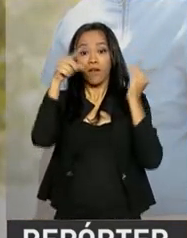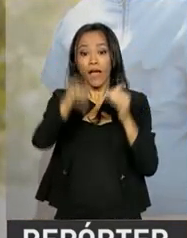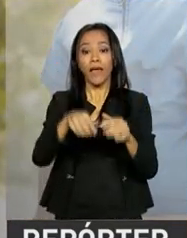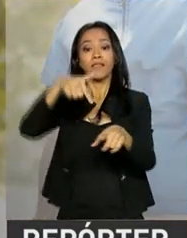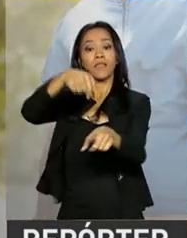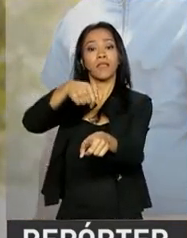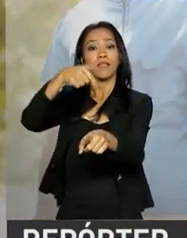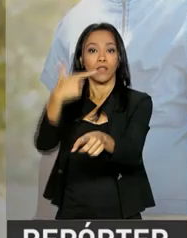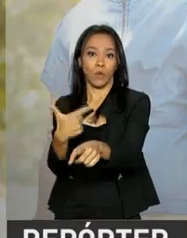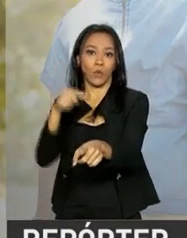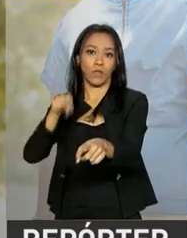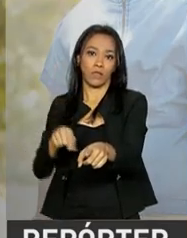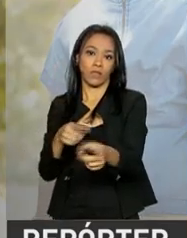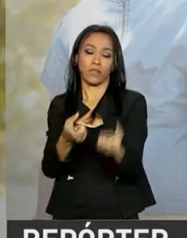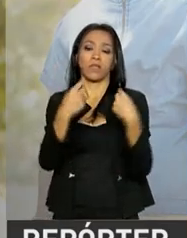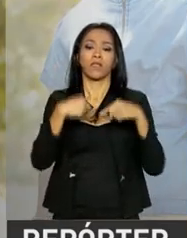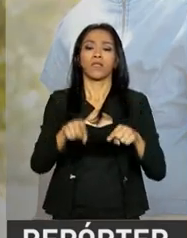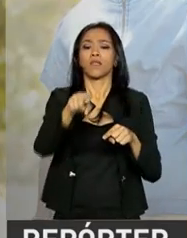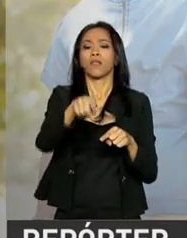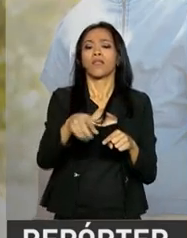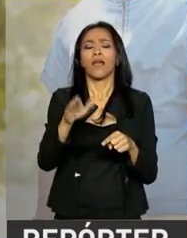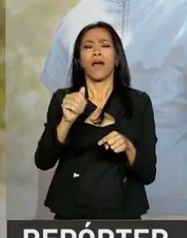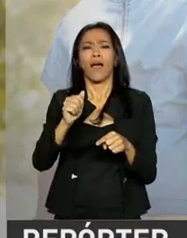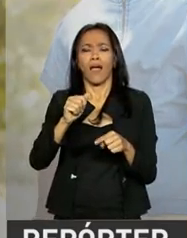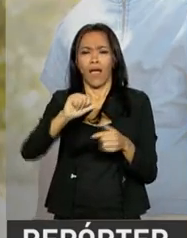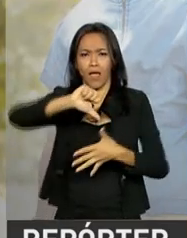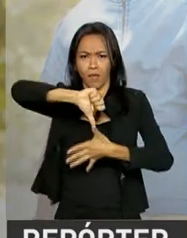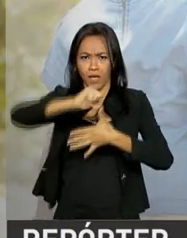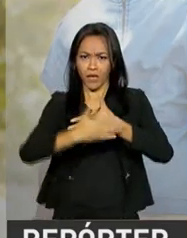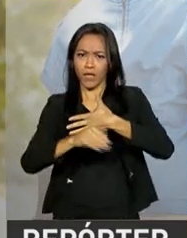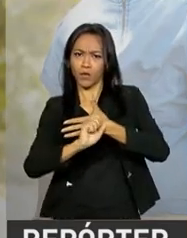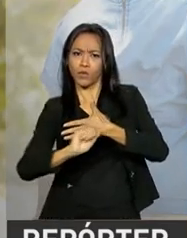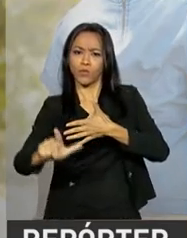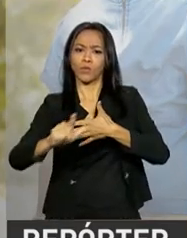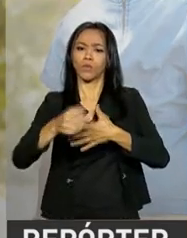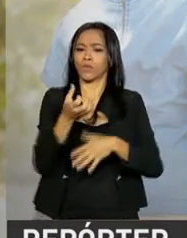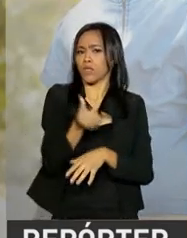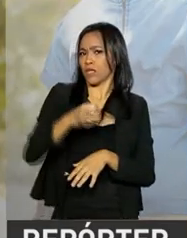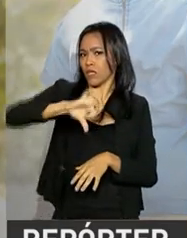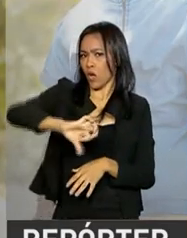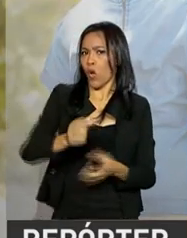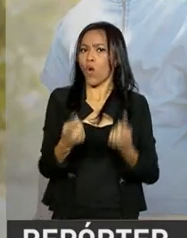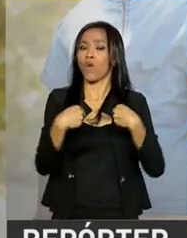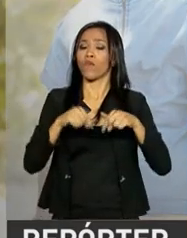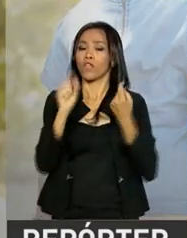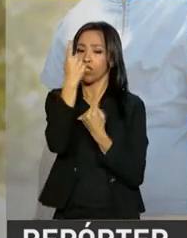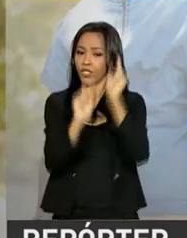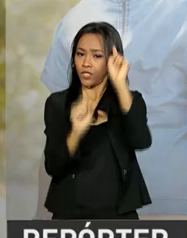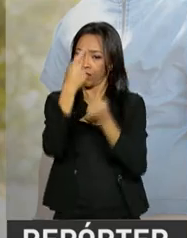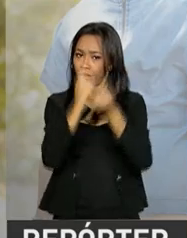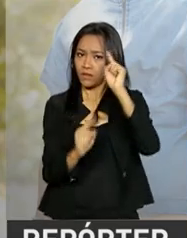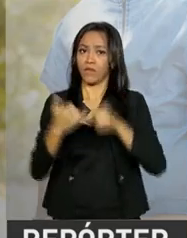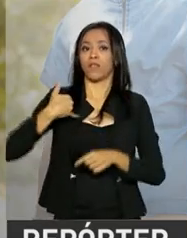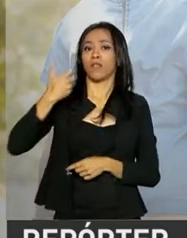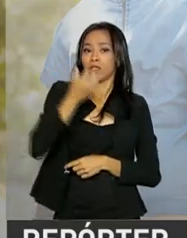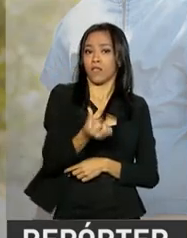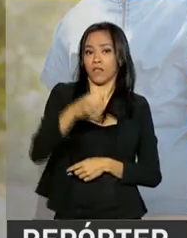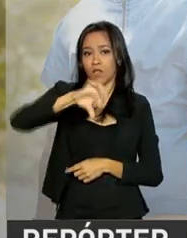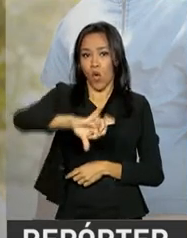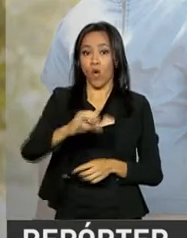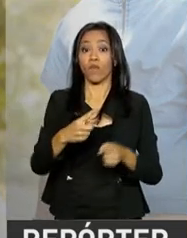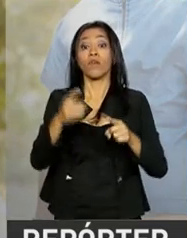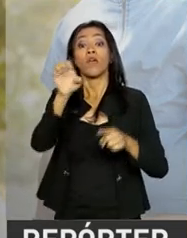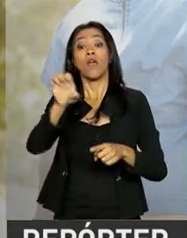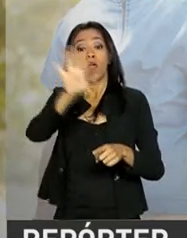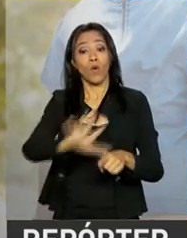72 anos. Na América do Sul, os números também costumam ser mais altos. No Chile, é de 69. Na Europa, a